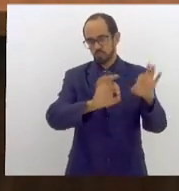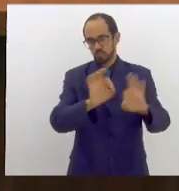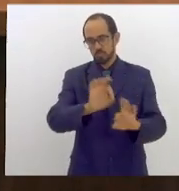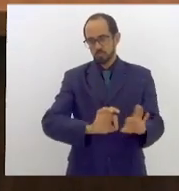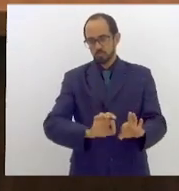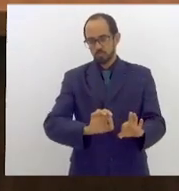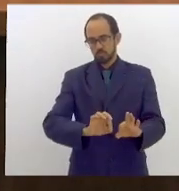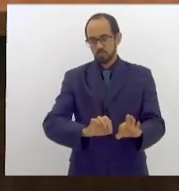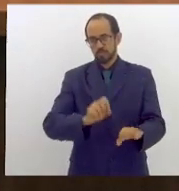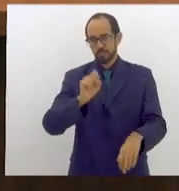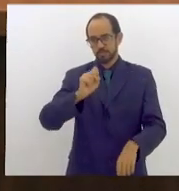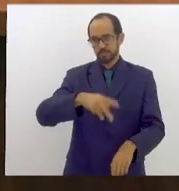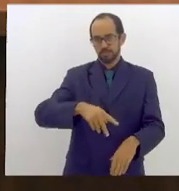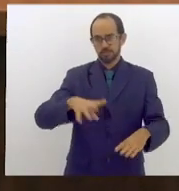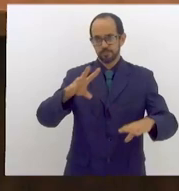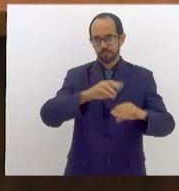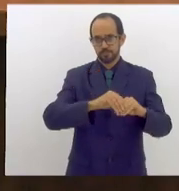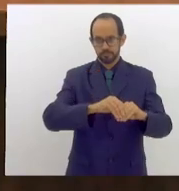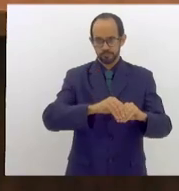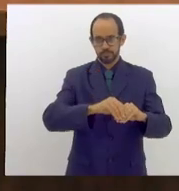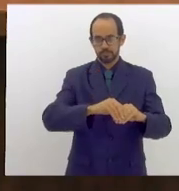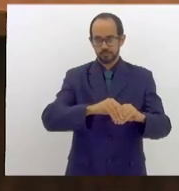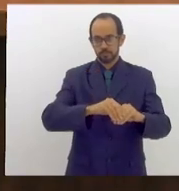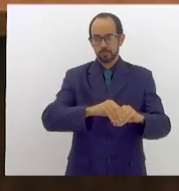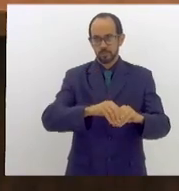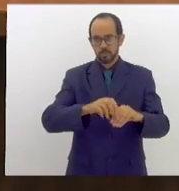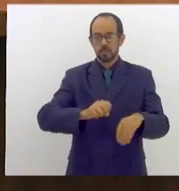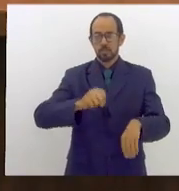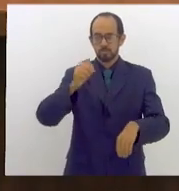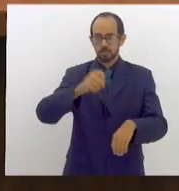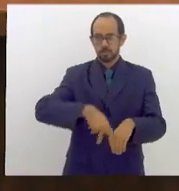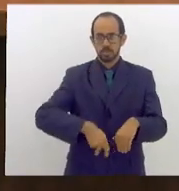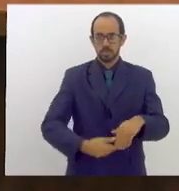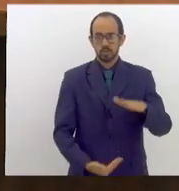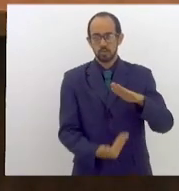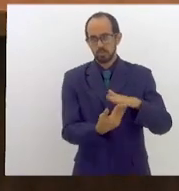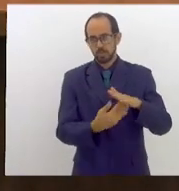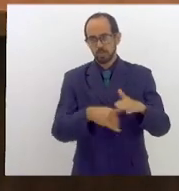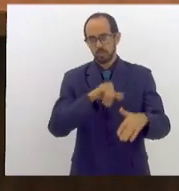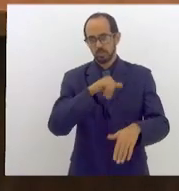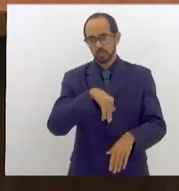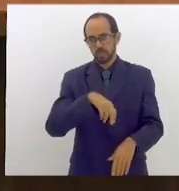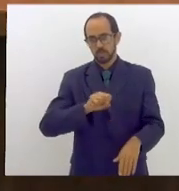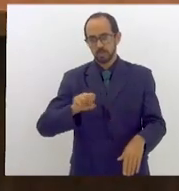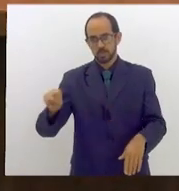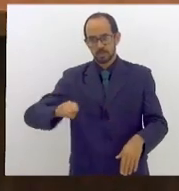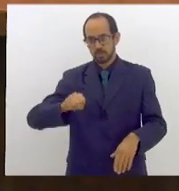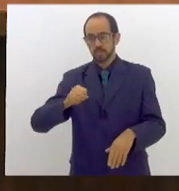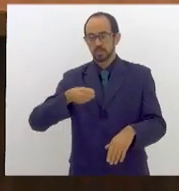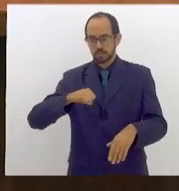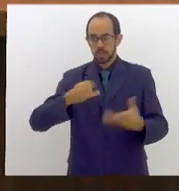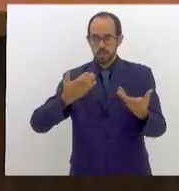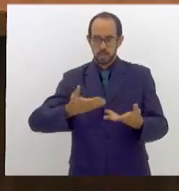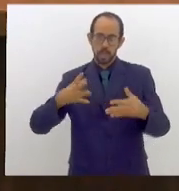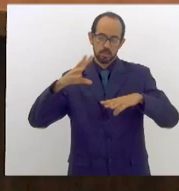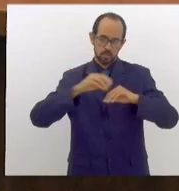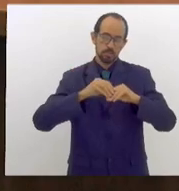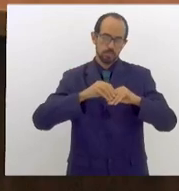suplementar ele se aposenta No Limite do INSS se quiser complementa